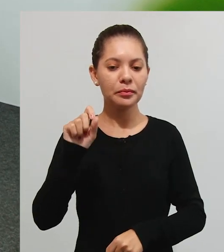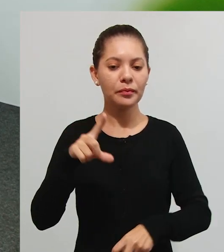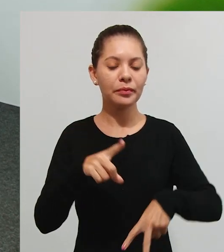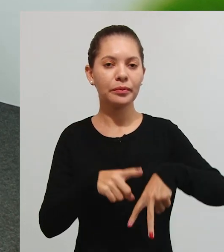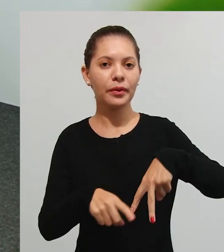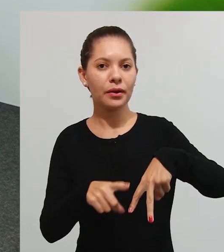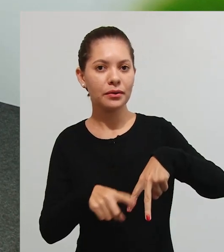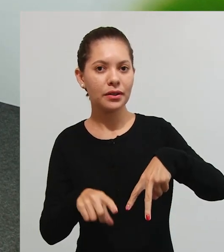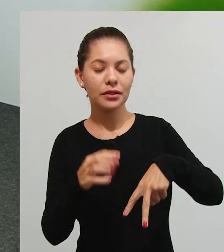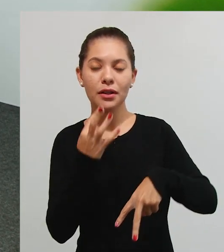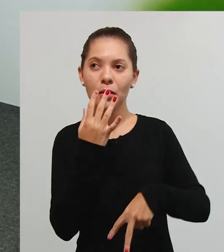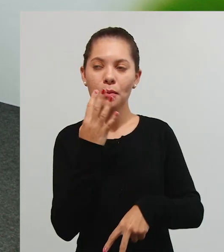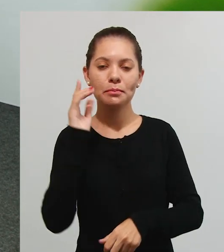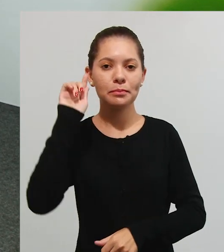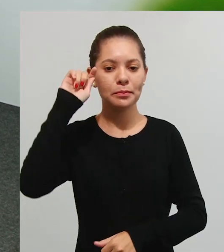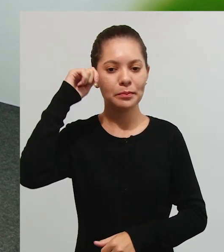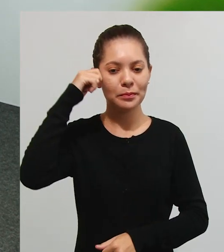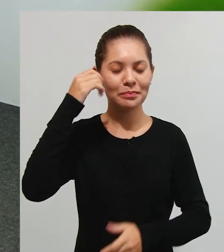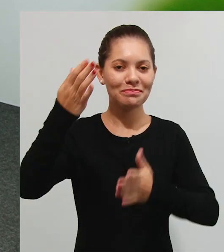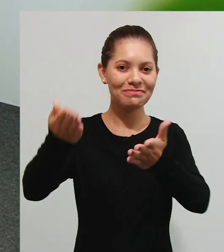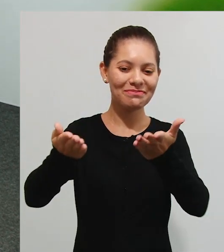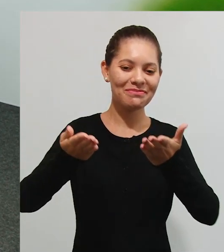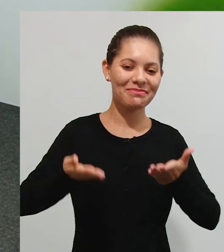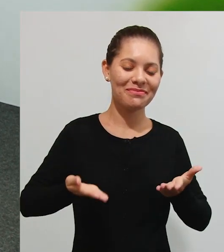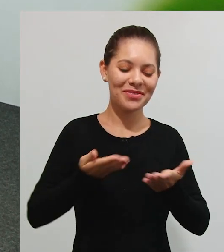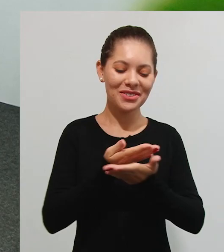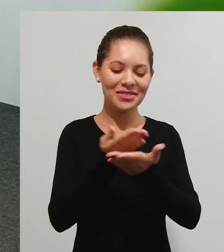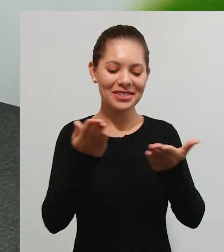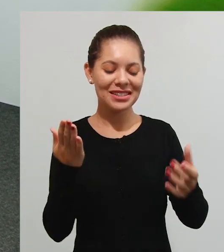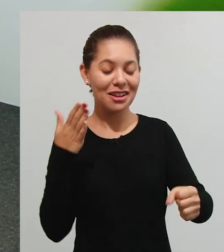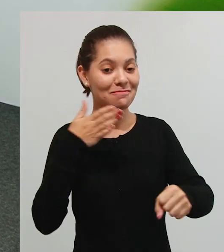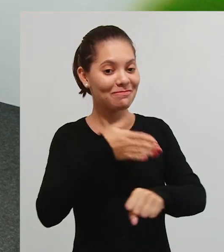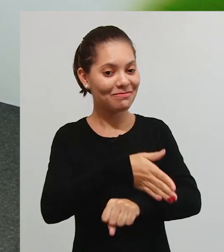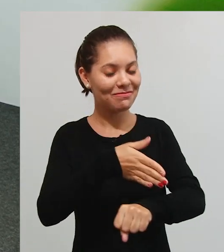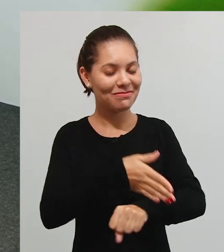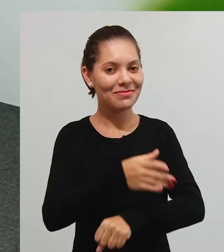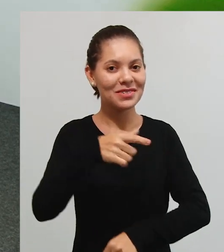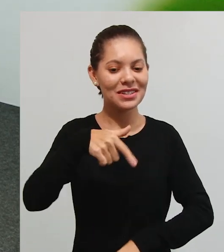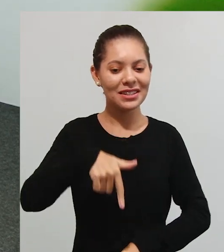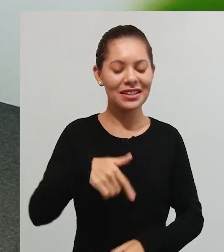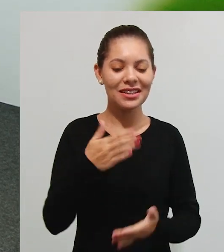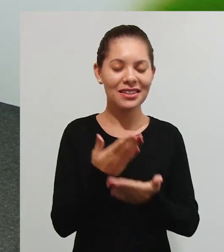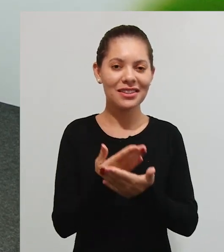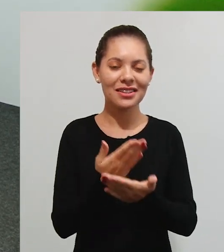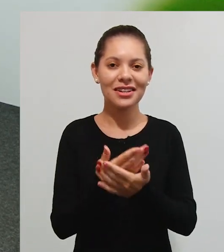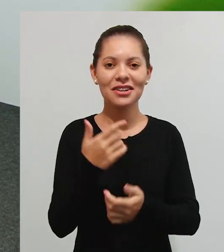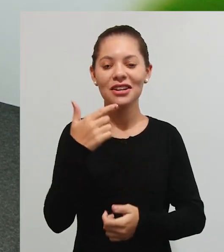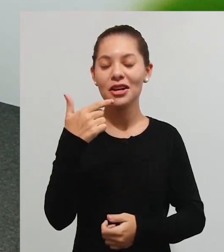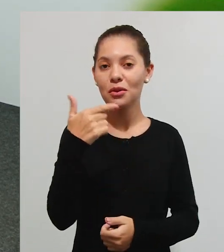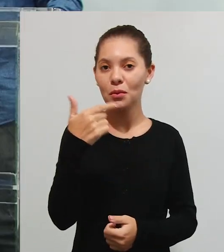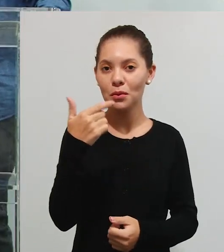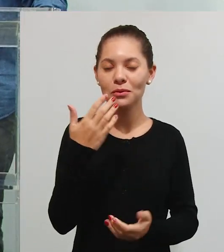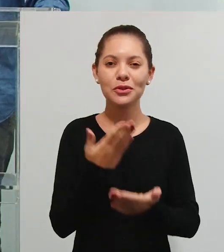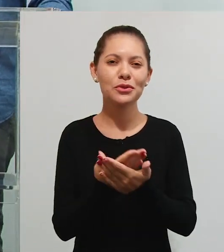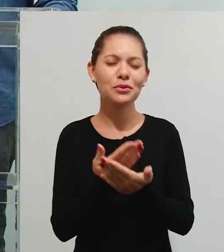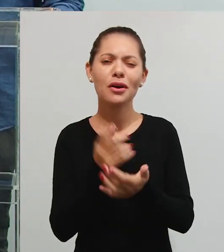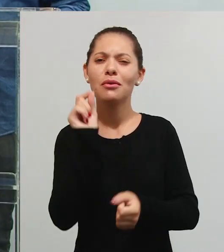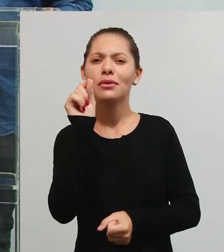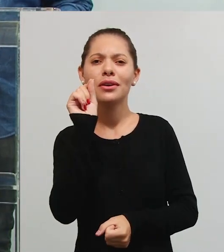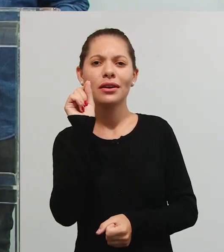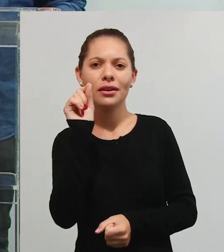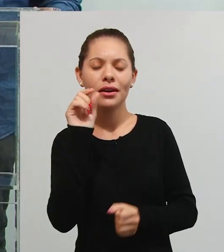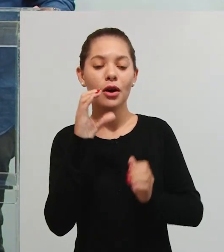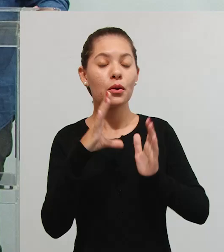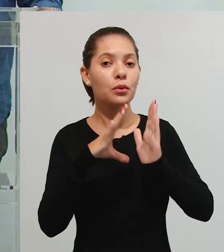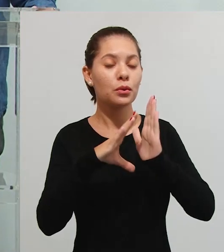calça jeans na cor preta. E te convido a entrar aqui comigo na nossa web aula 2 para estudarmos aí